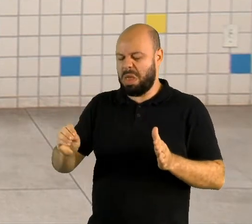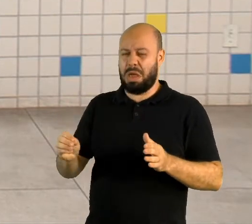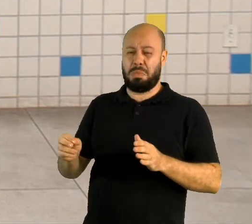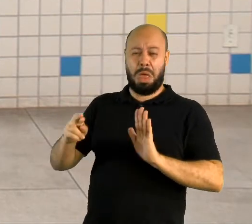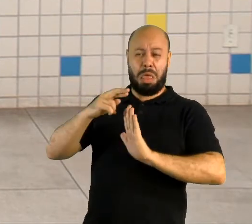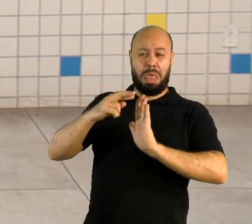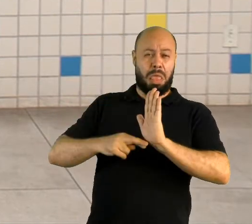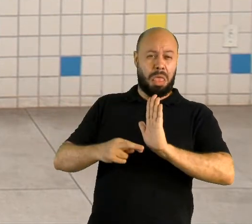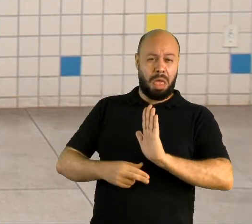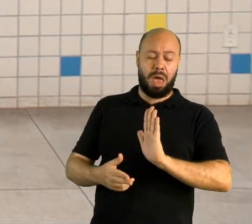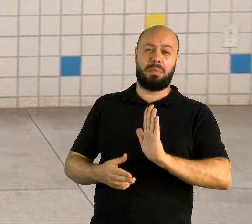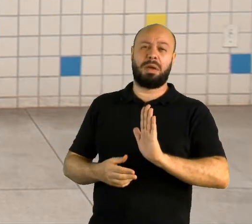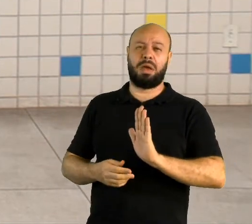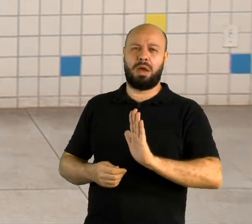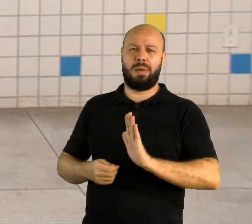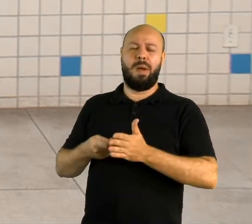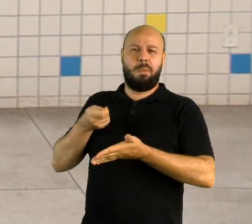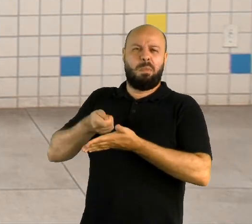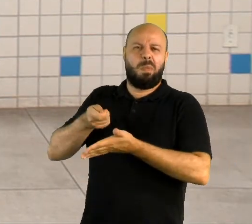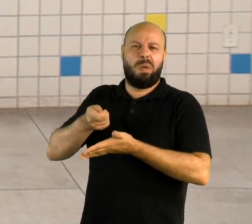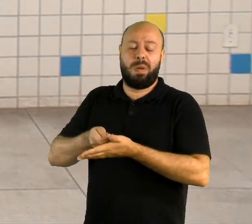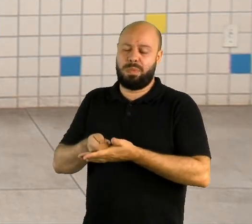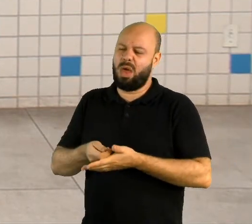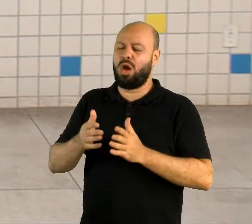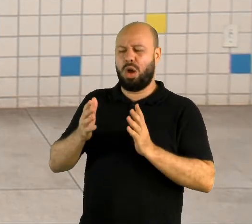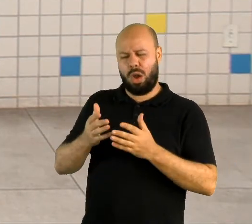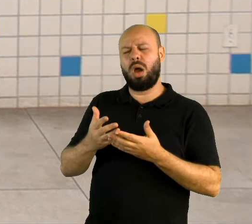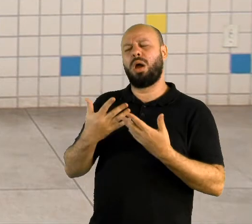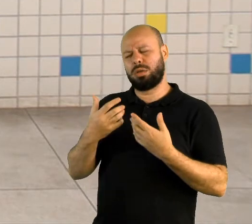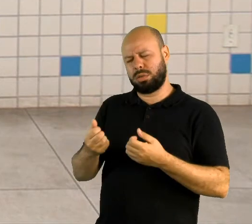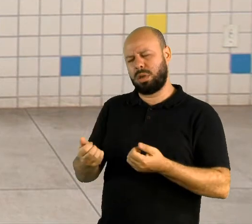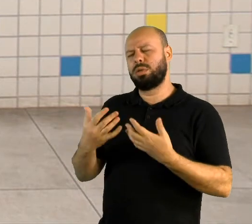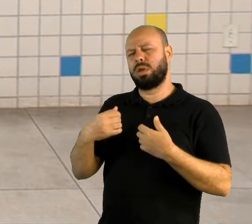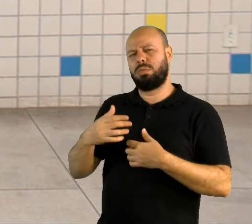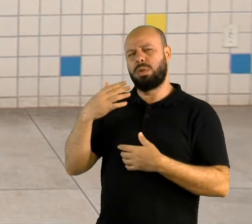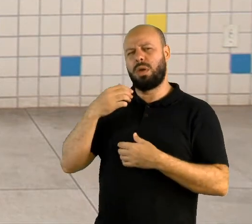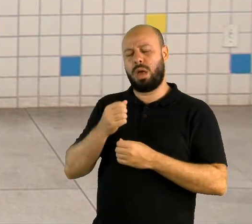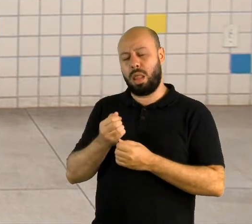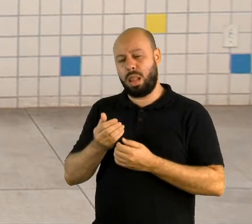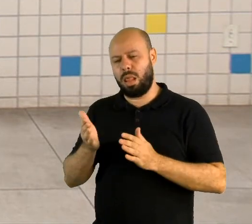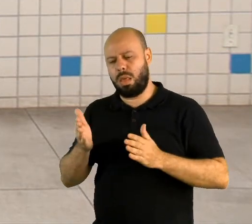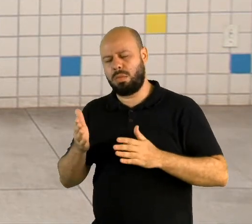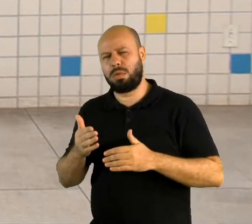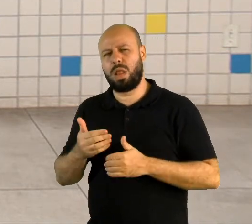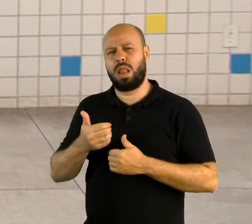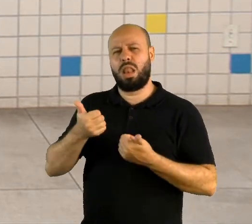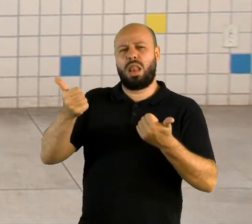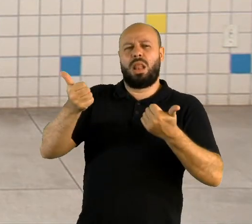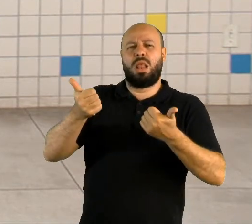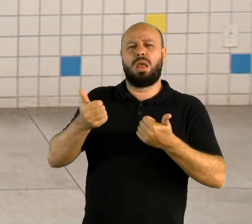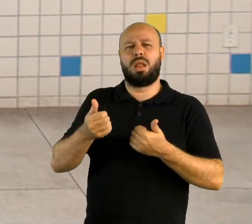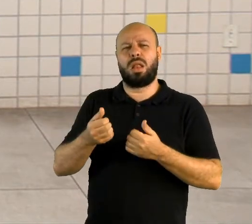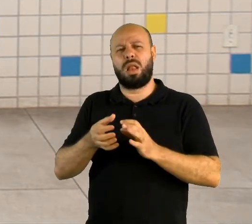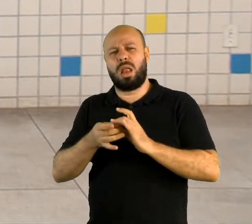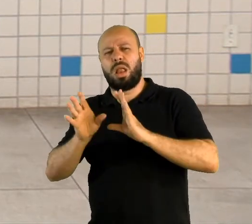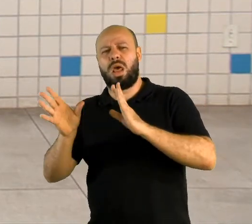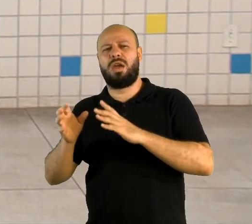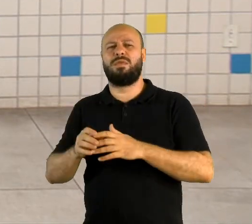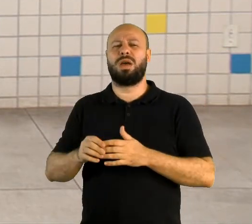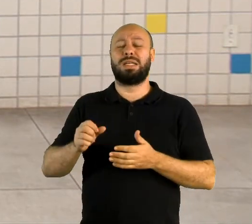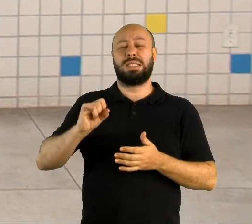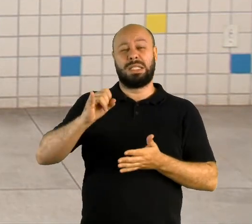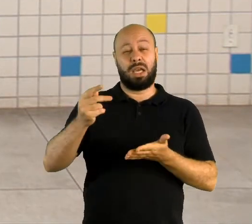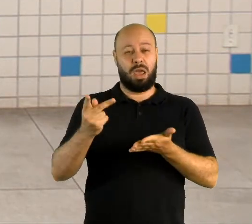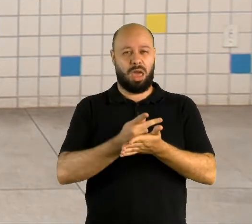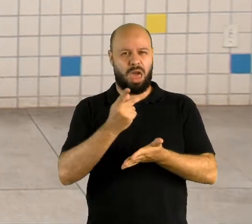que defende mais complacência com os que no Enem cometem erros ortográficos e